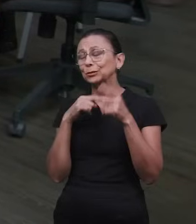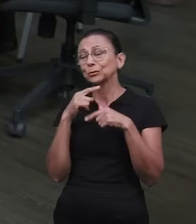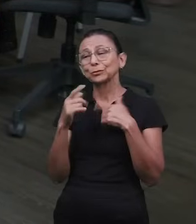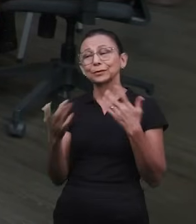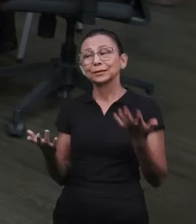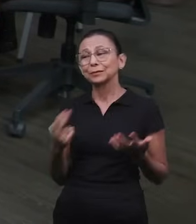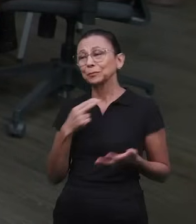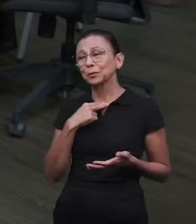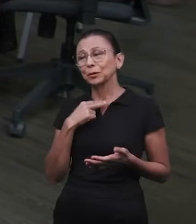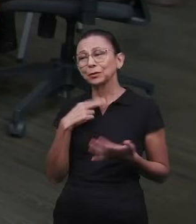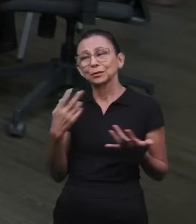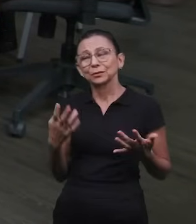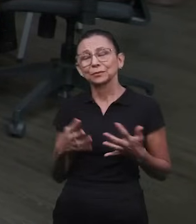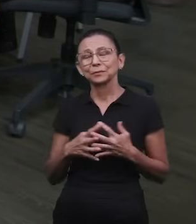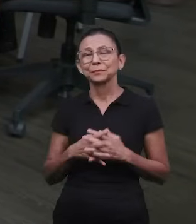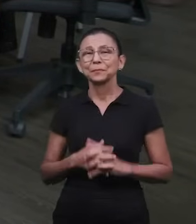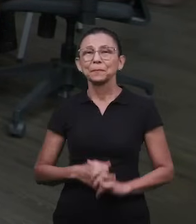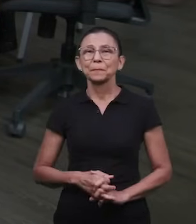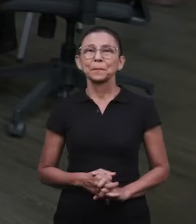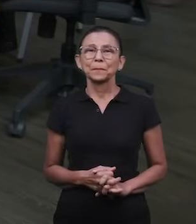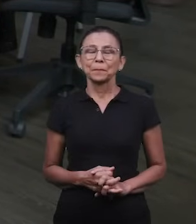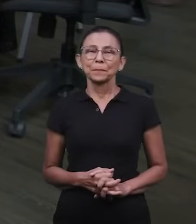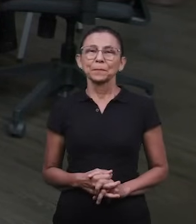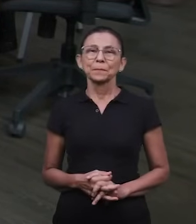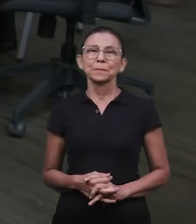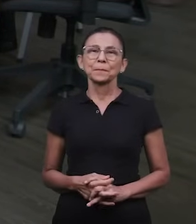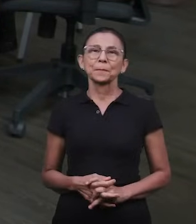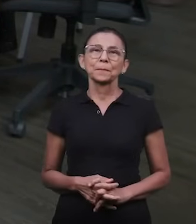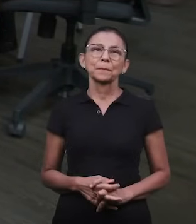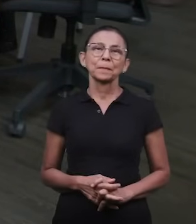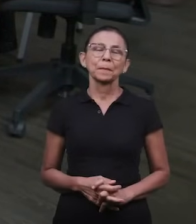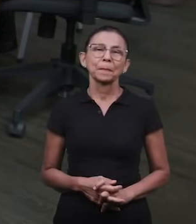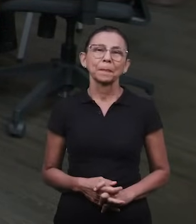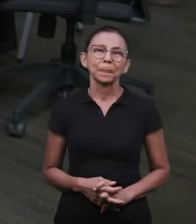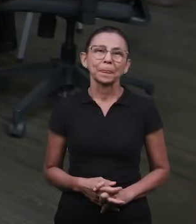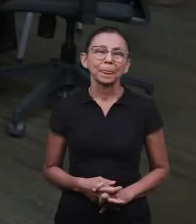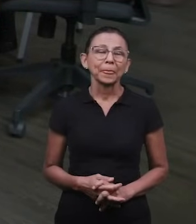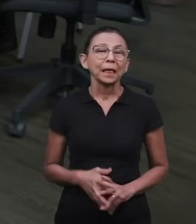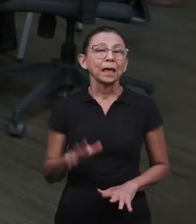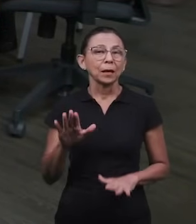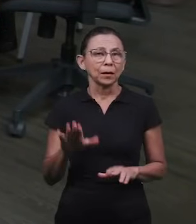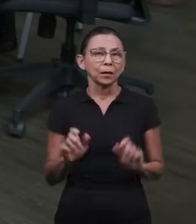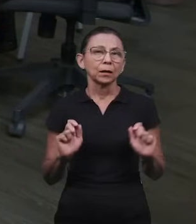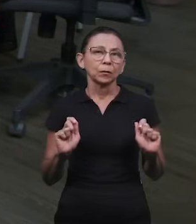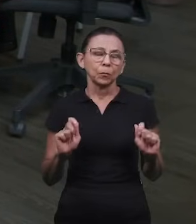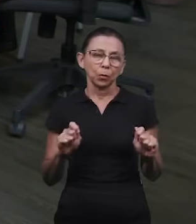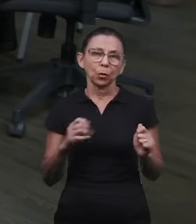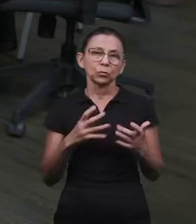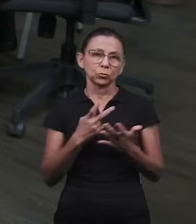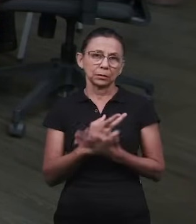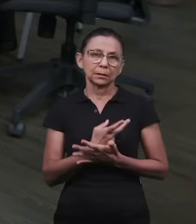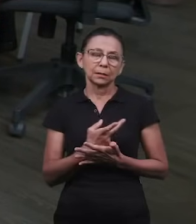tudo isso, ainda tem a operação do Senhor, porque certamente que os jovens podem se encontrar em